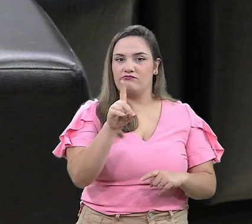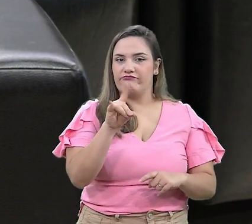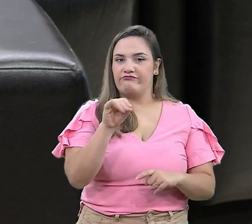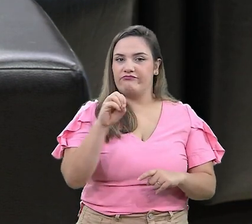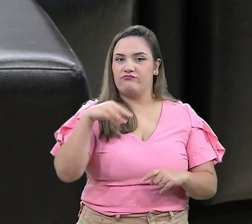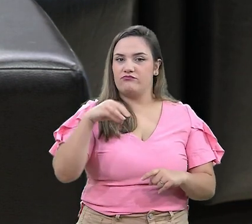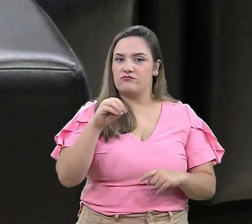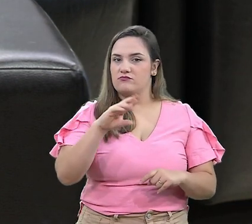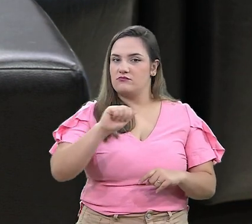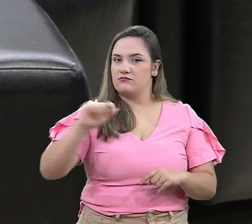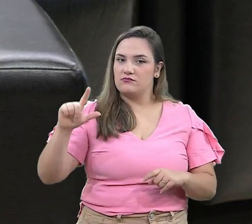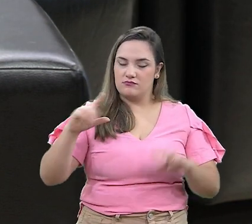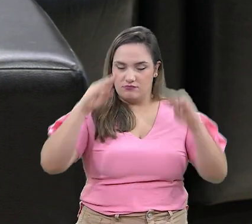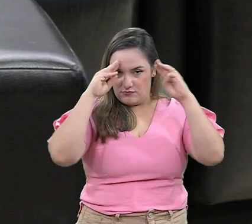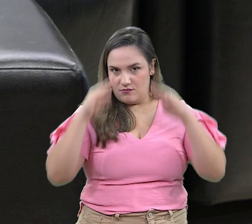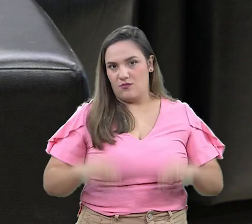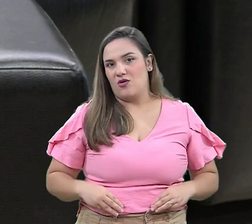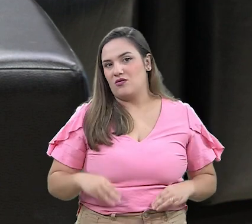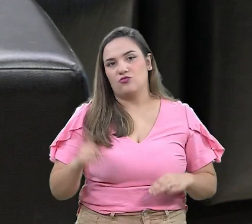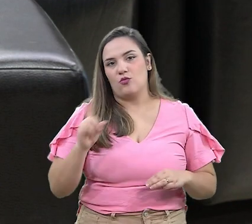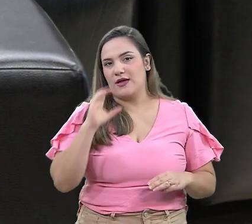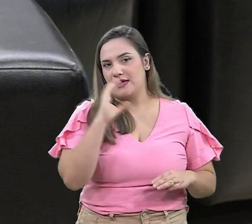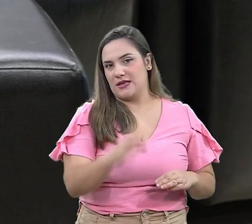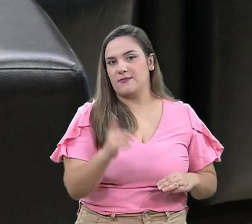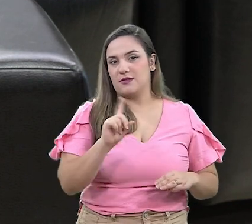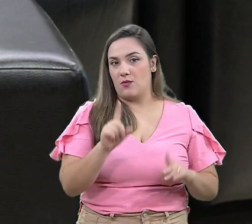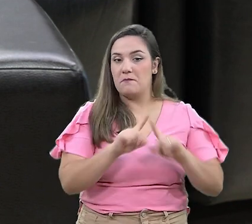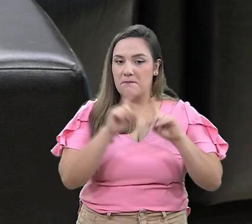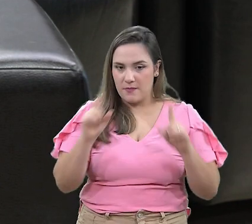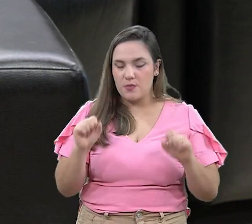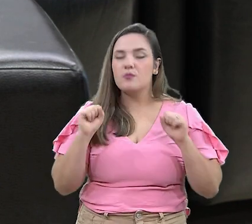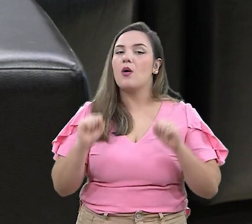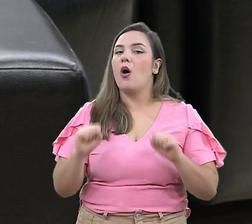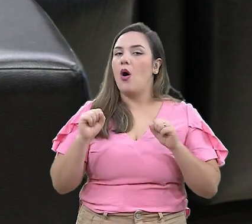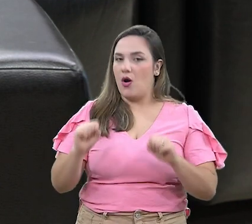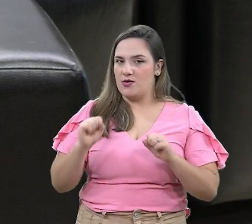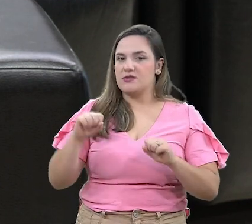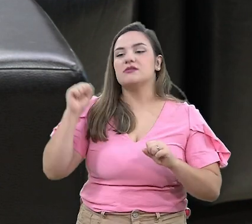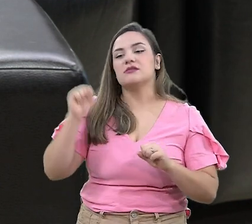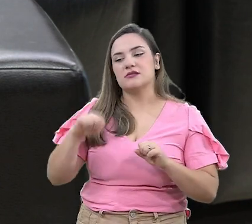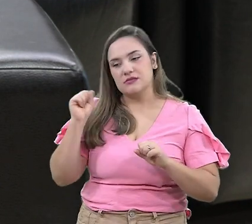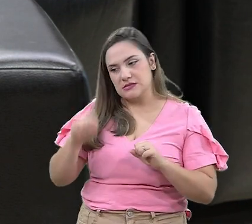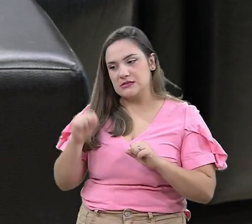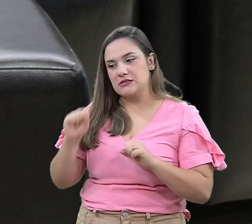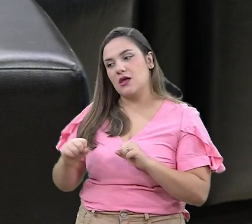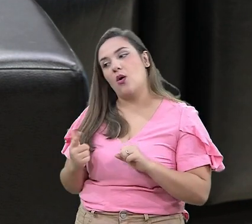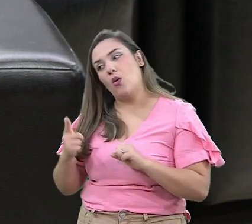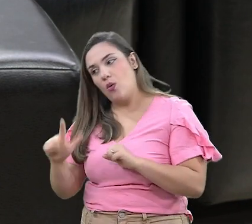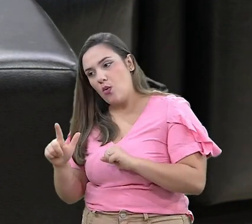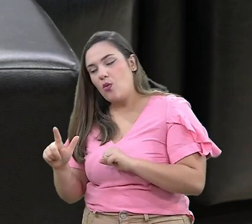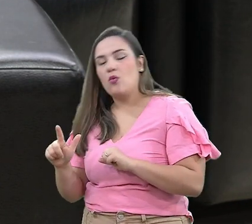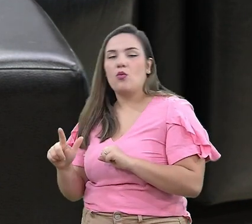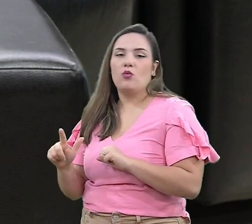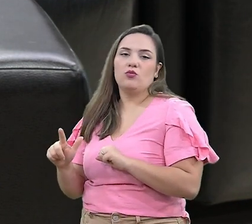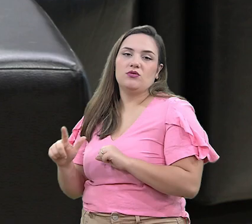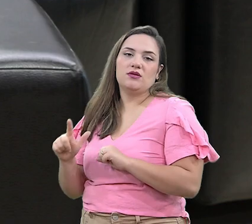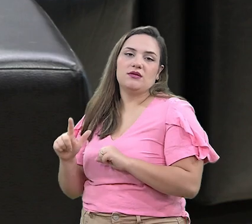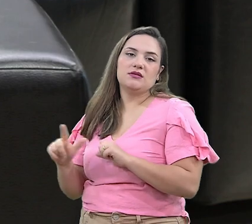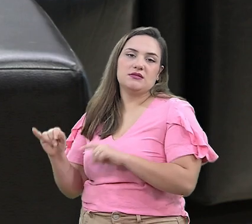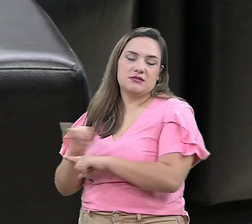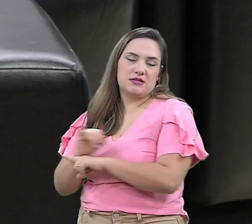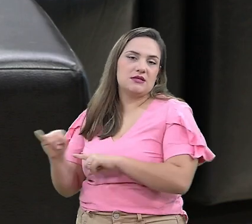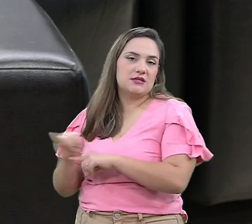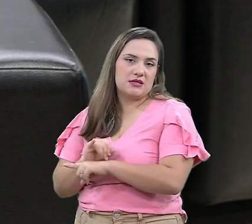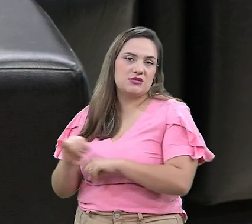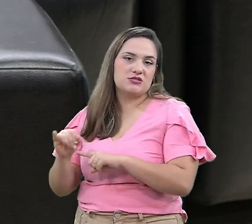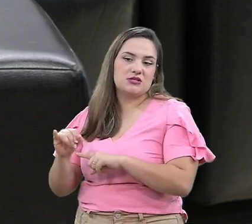tipifica como crime, mas também é importante dizer que ele pode ser enquadrado em outras figuras criminais para a sua